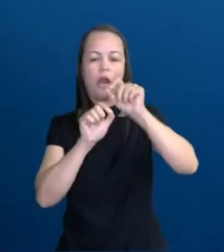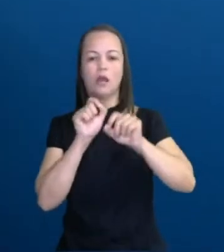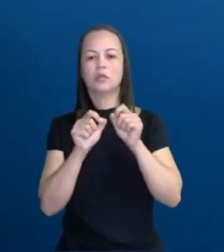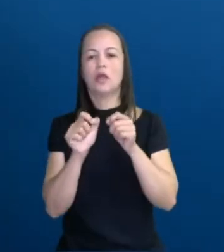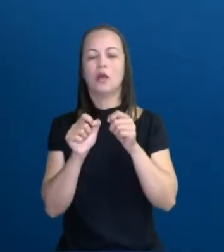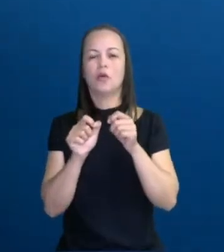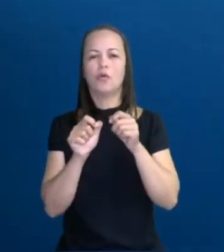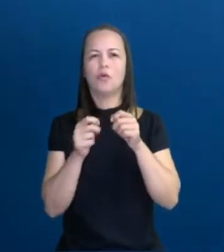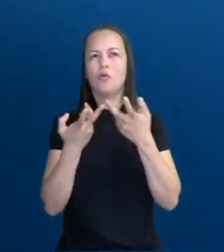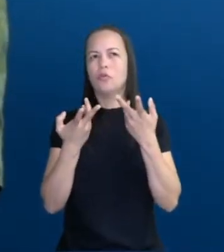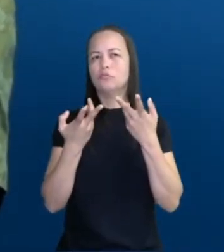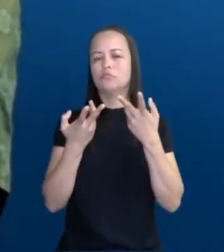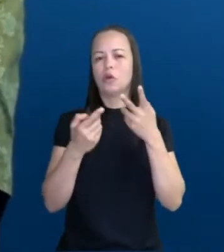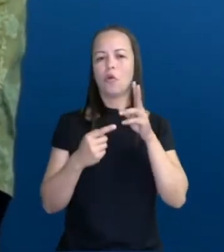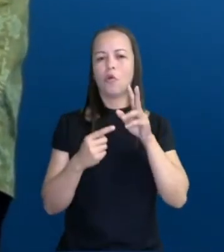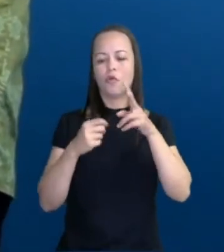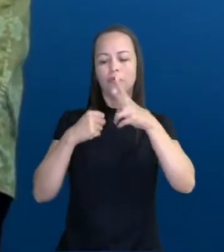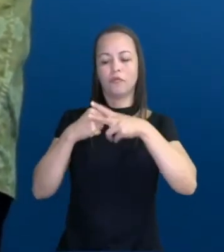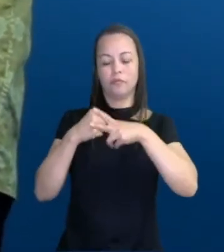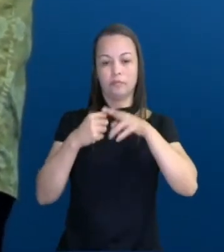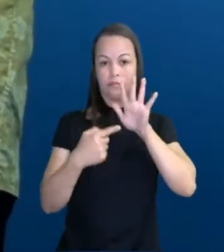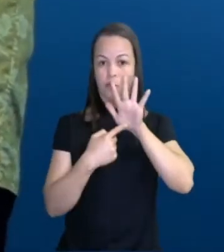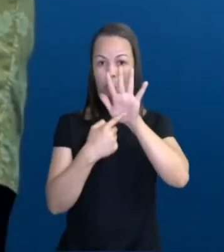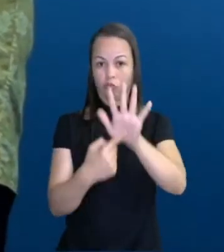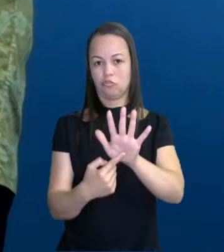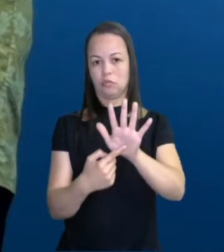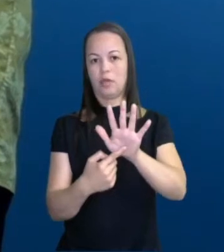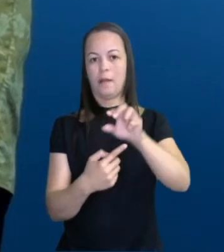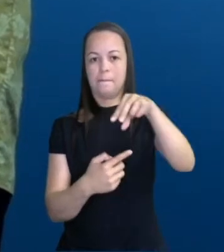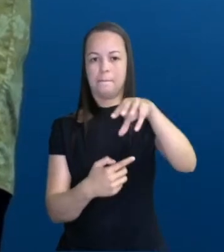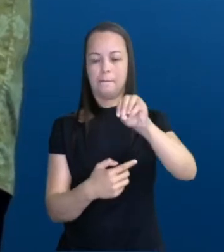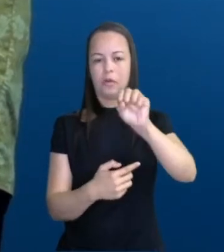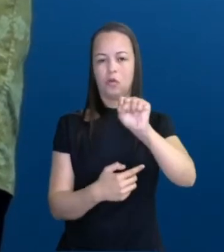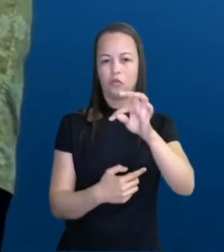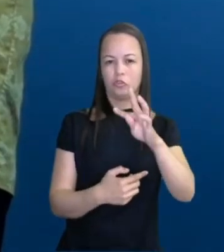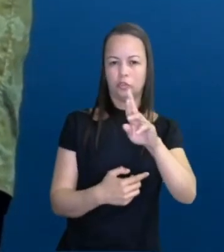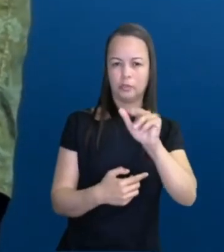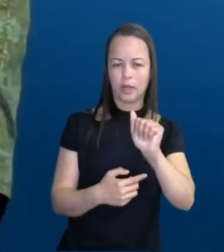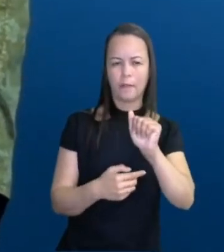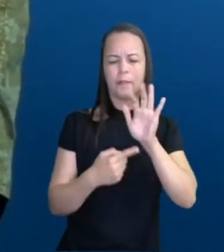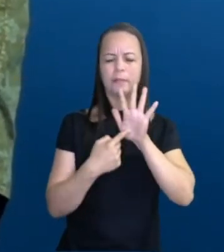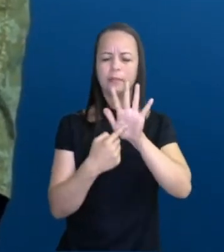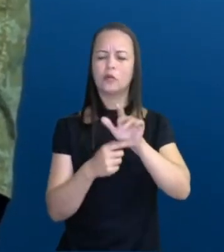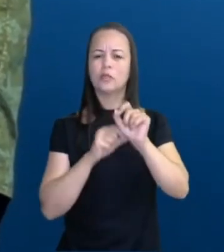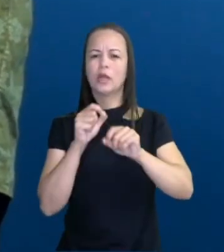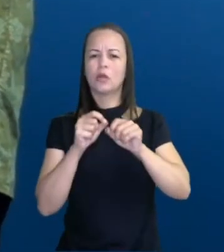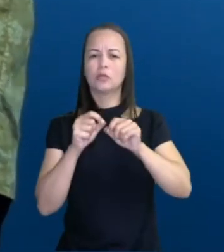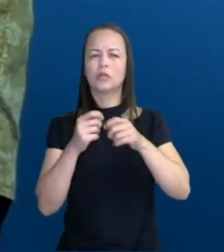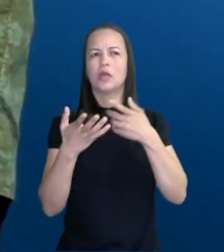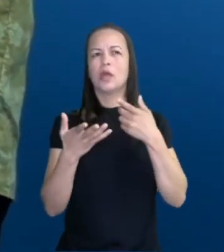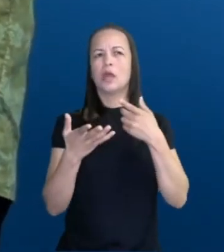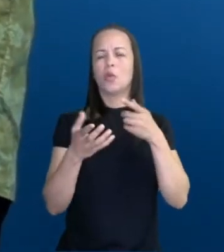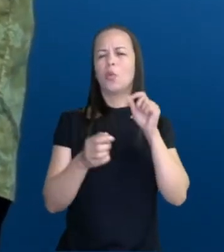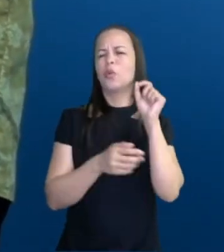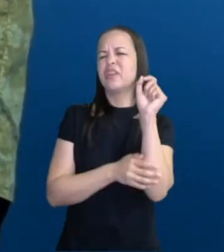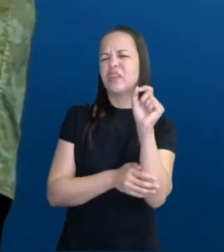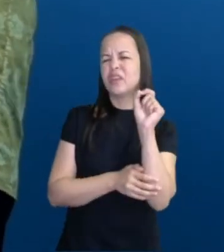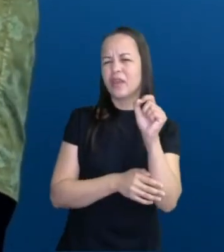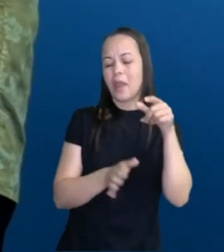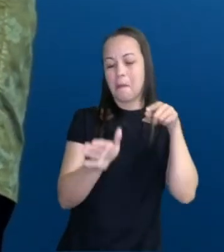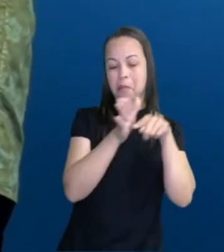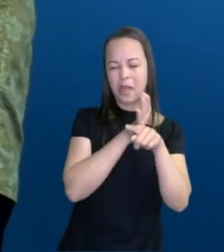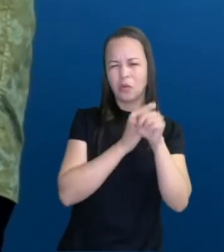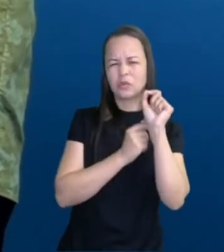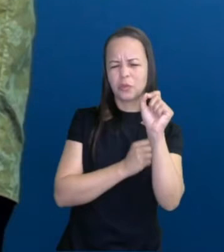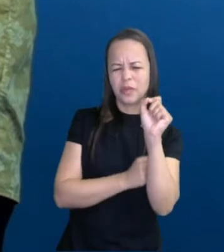mostrar. Percebam, lembram que eu falei para vocês para nós identificarmos? Quando a gente coloca a pergunta o que